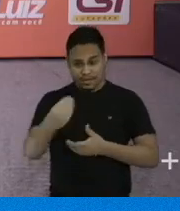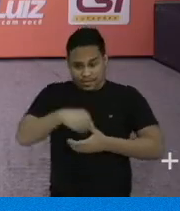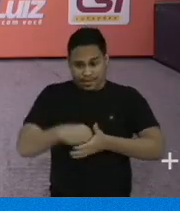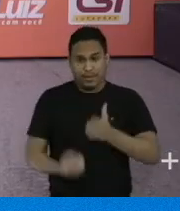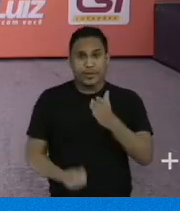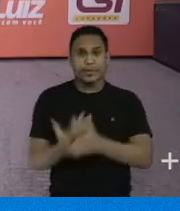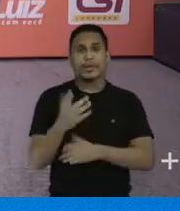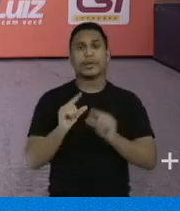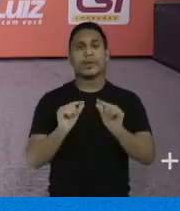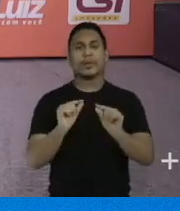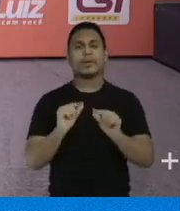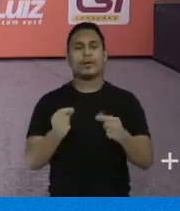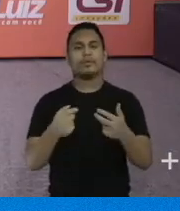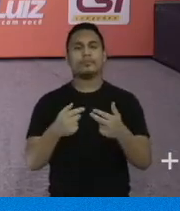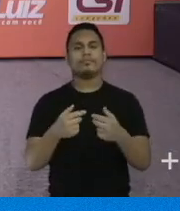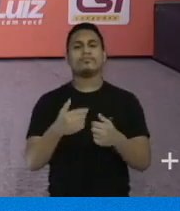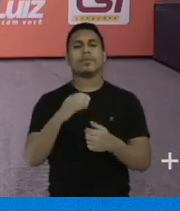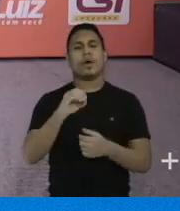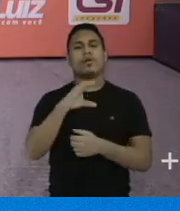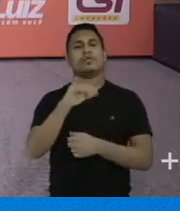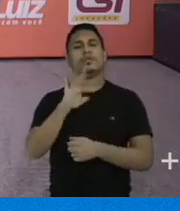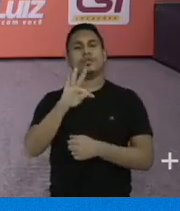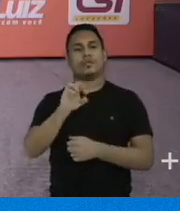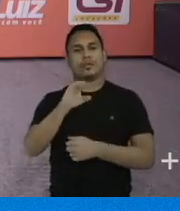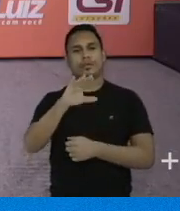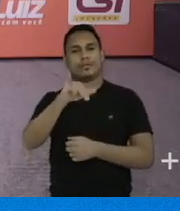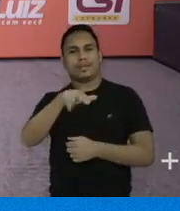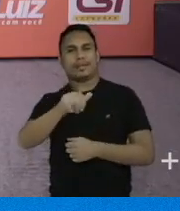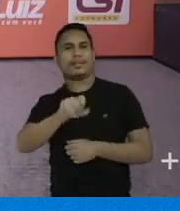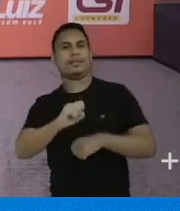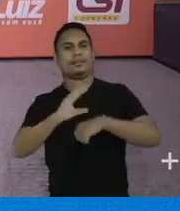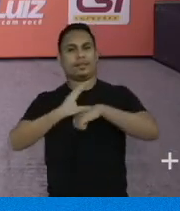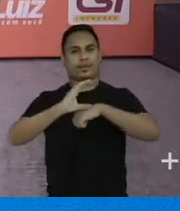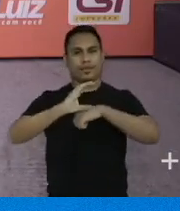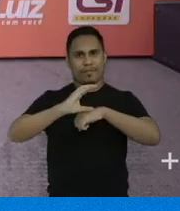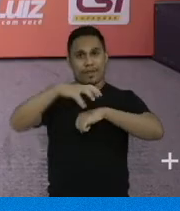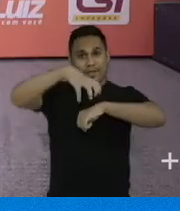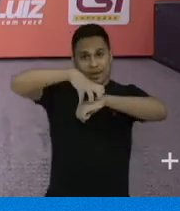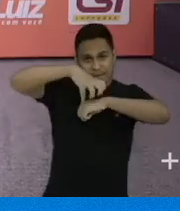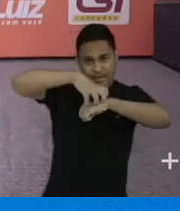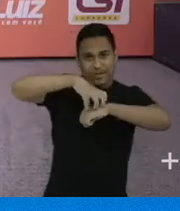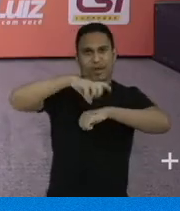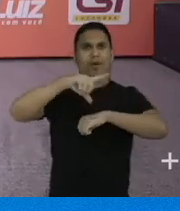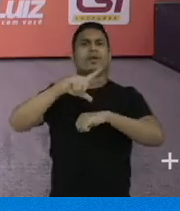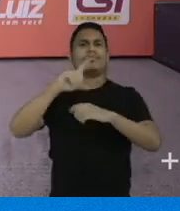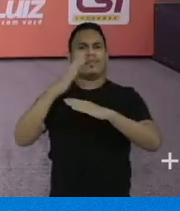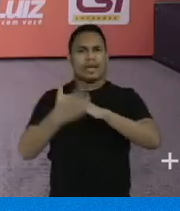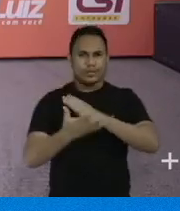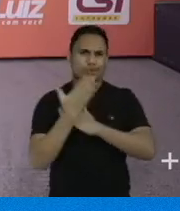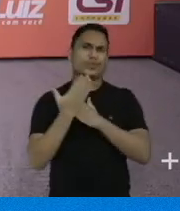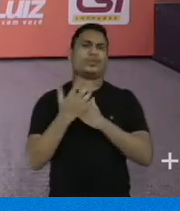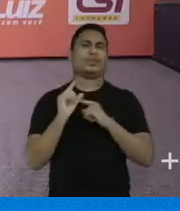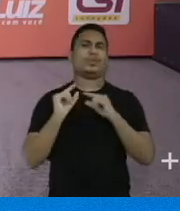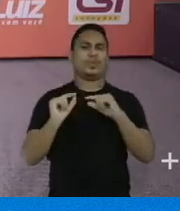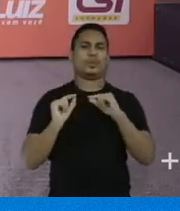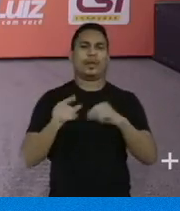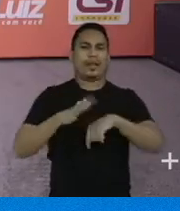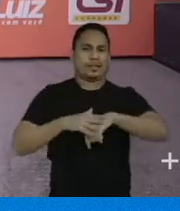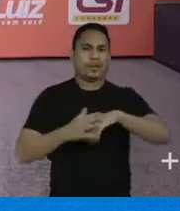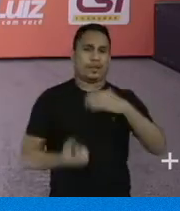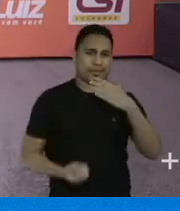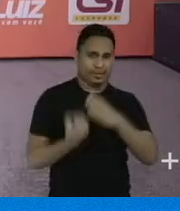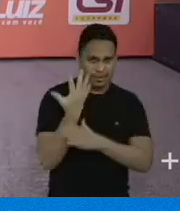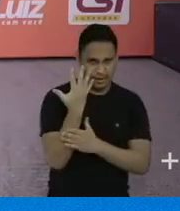citocinas inflamatórias, pró-inflamatórias e que causam, aqui tem listado algumas, e que vão